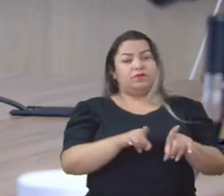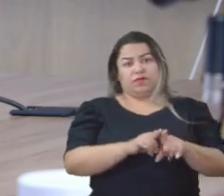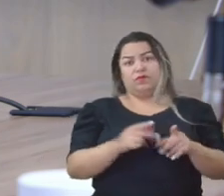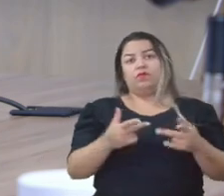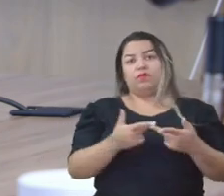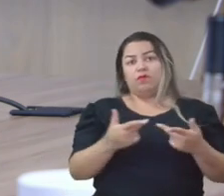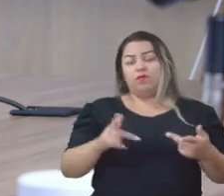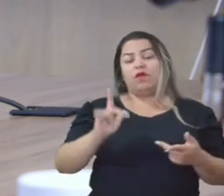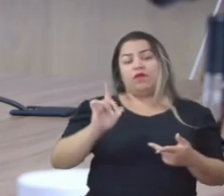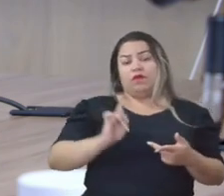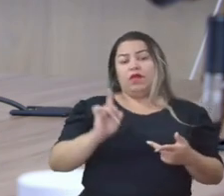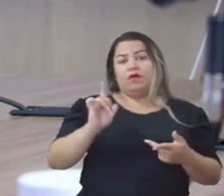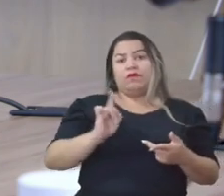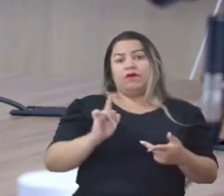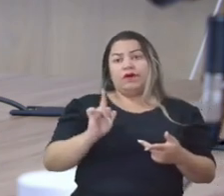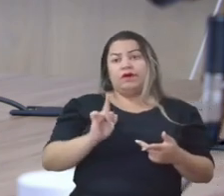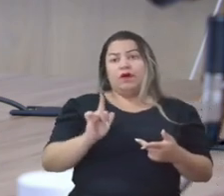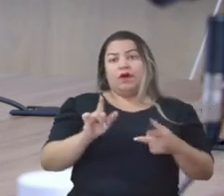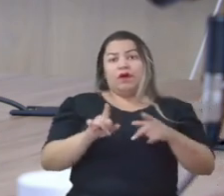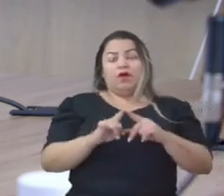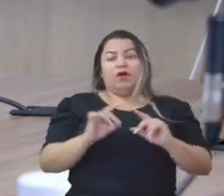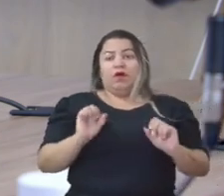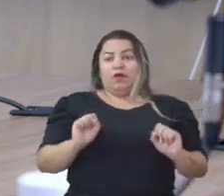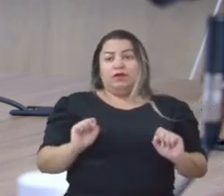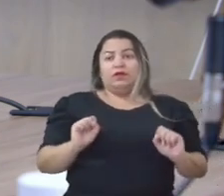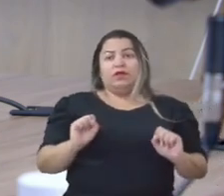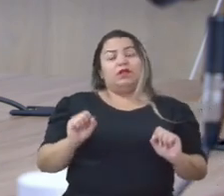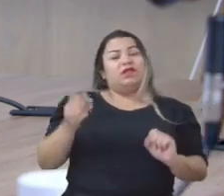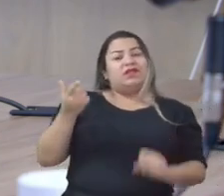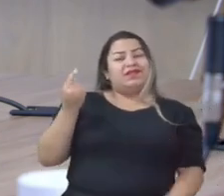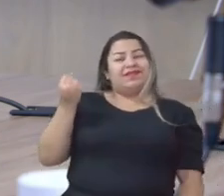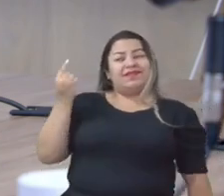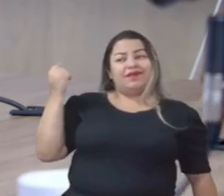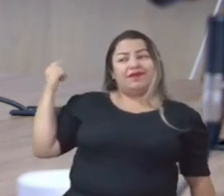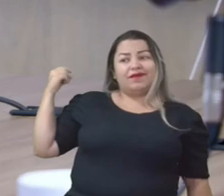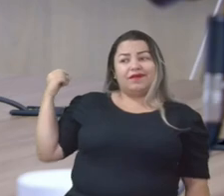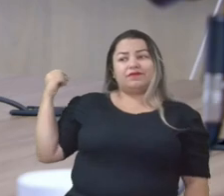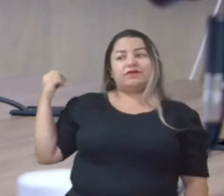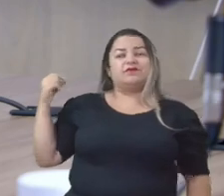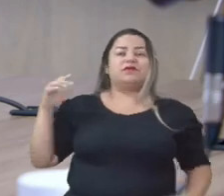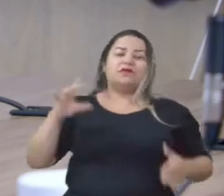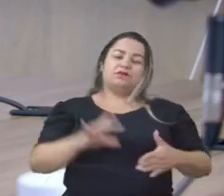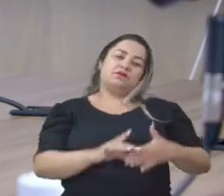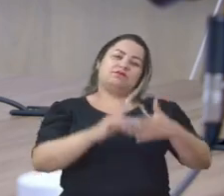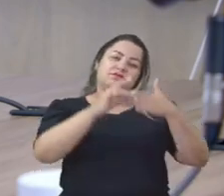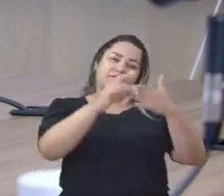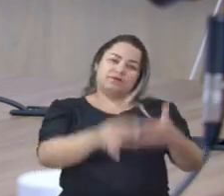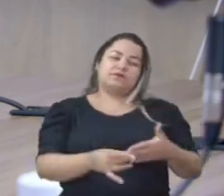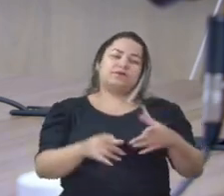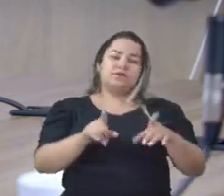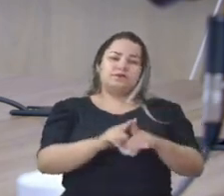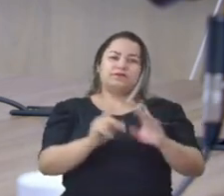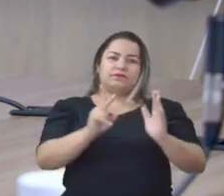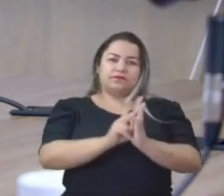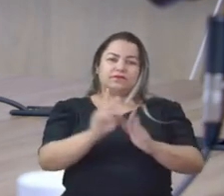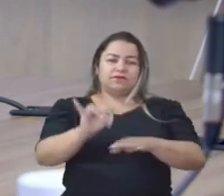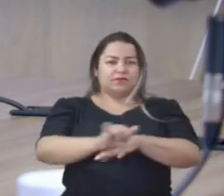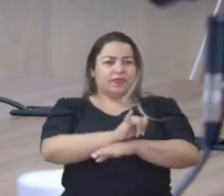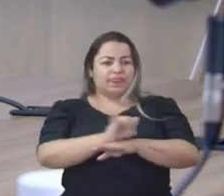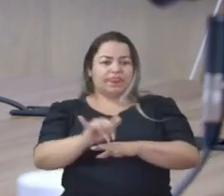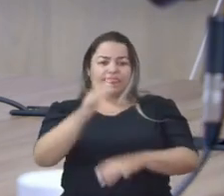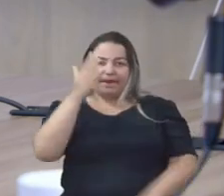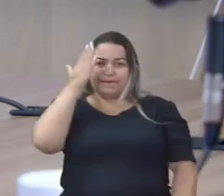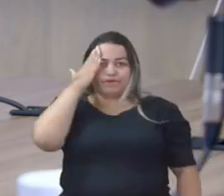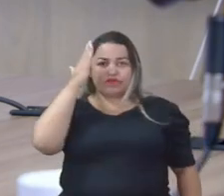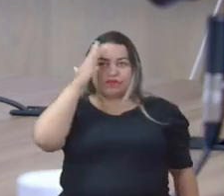tem sido discutida no meu povo, porque lá atrás, as lideranças indígenas, por serem muito estratégicas e saberem que